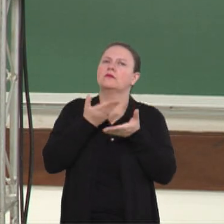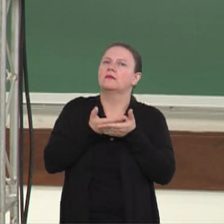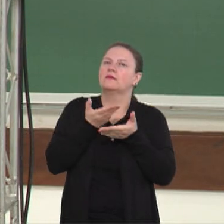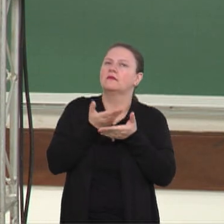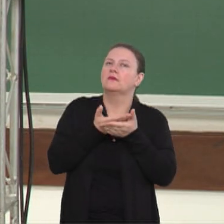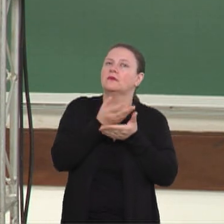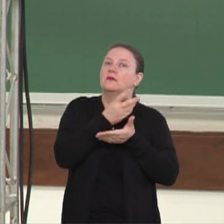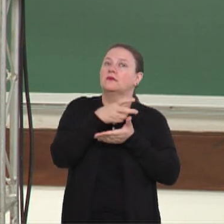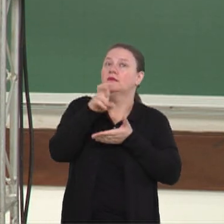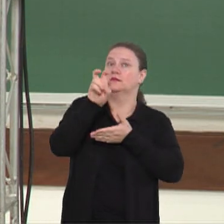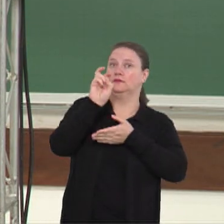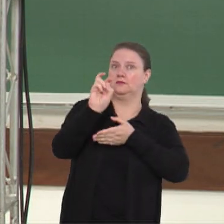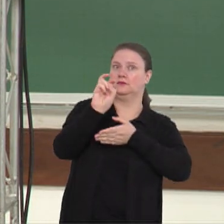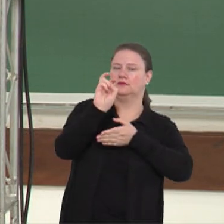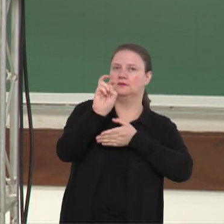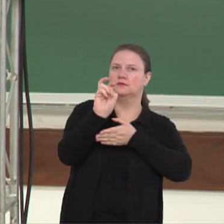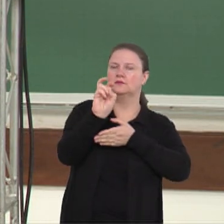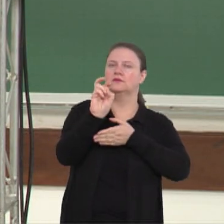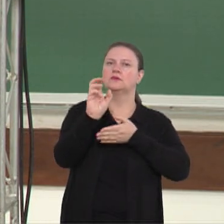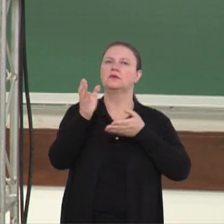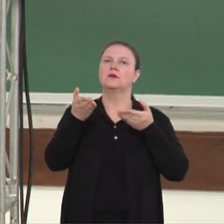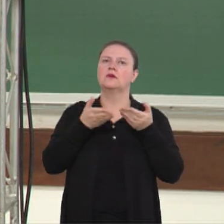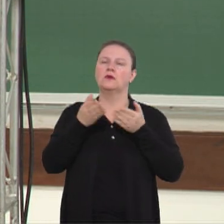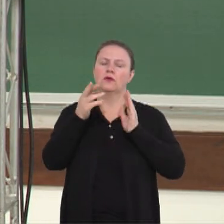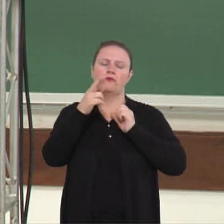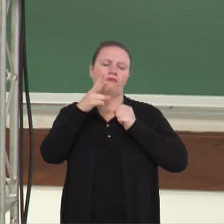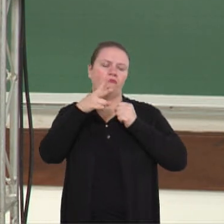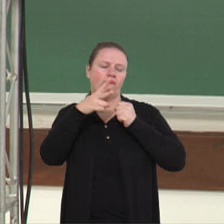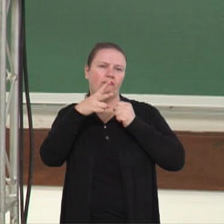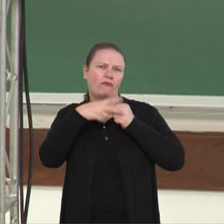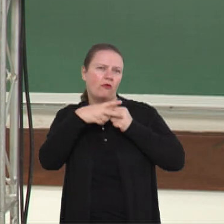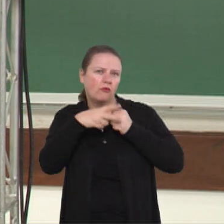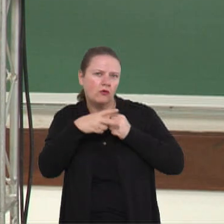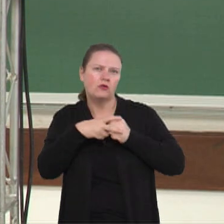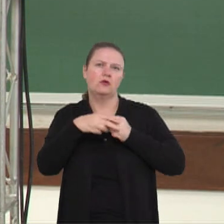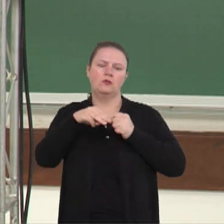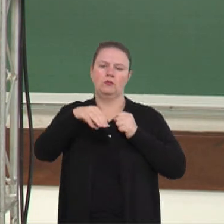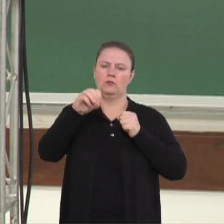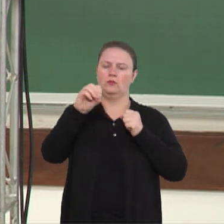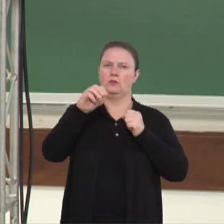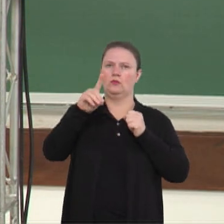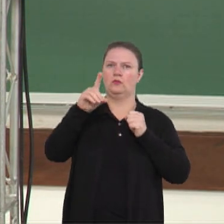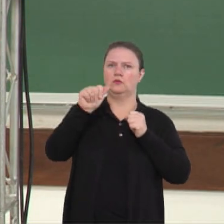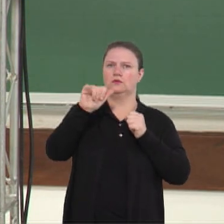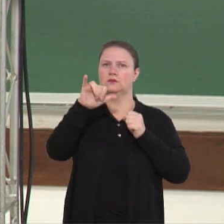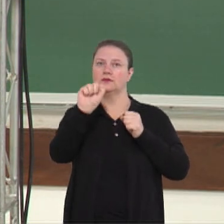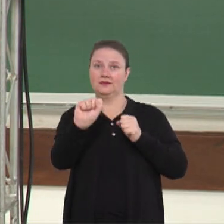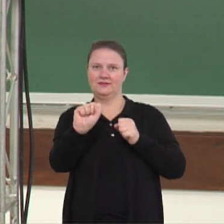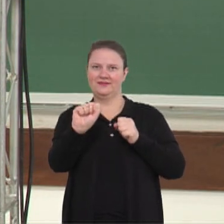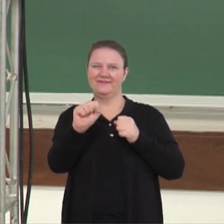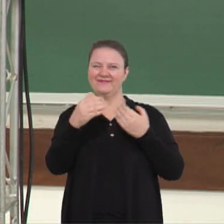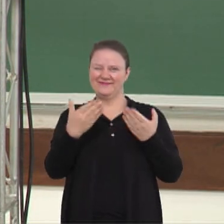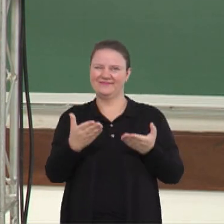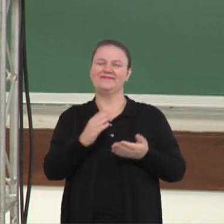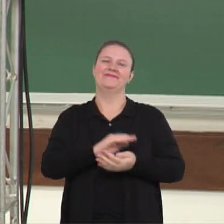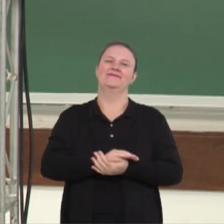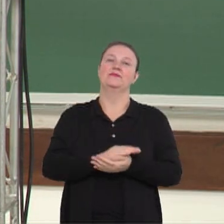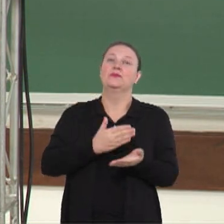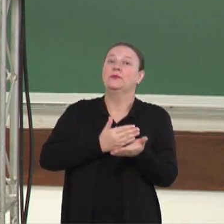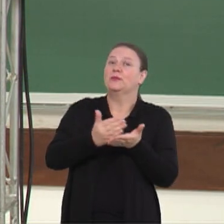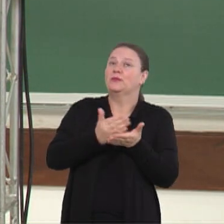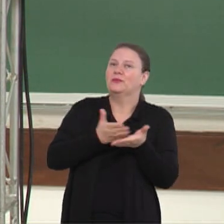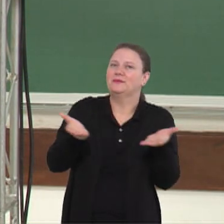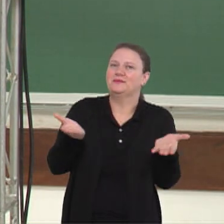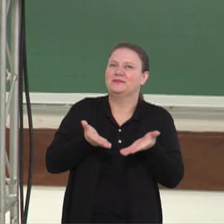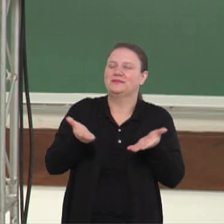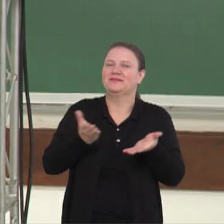onde a gente vai focar um pouco em alguns verbos modais os verbos shield e o verbo mastite então vamos